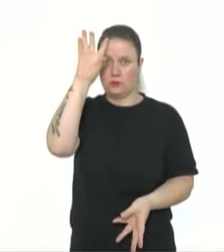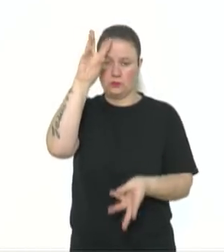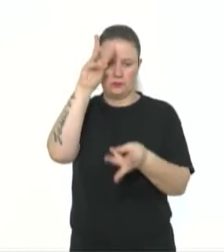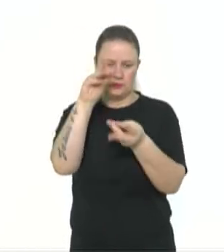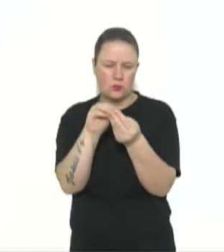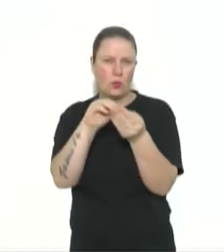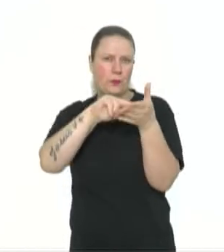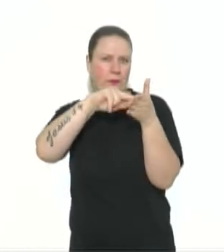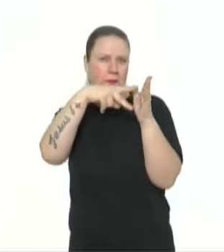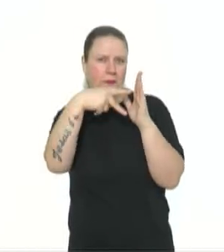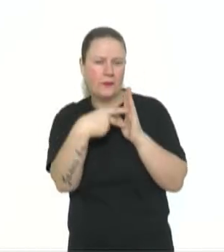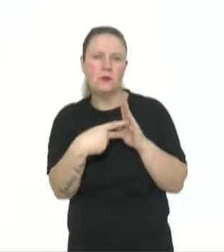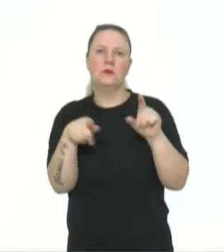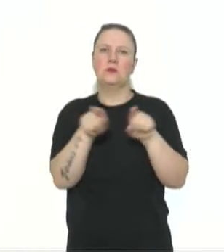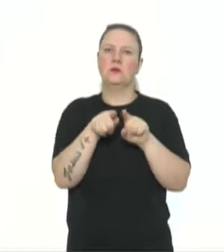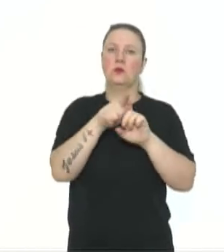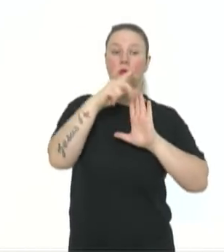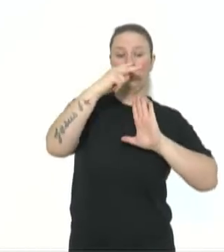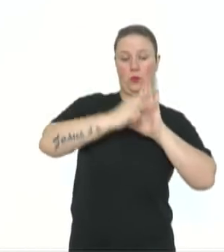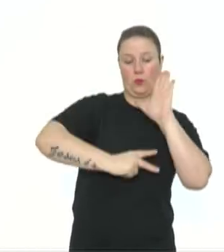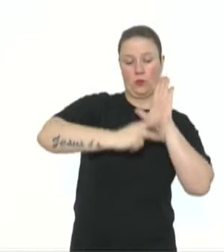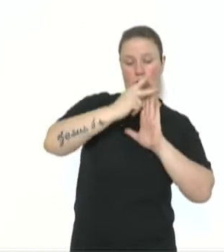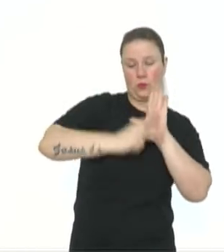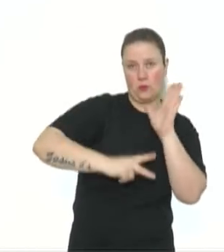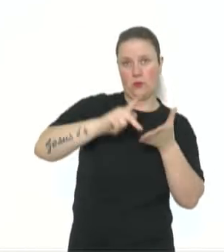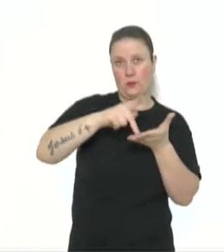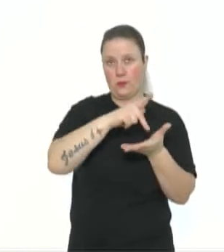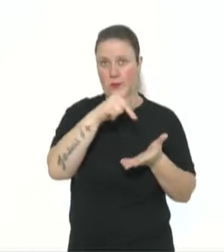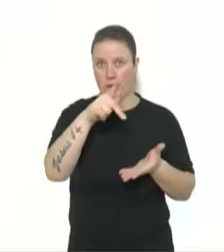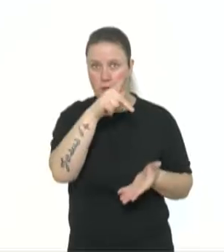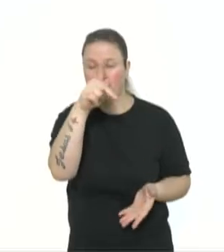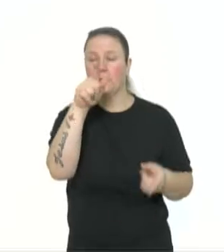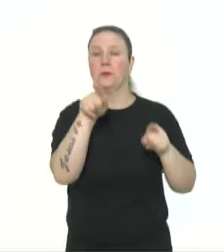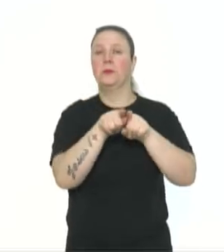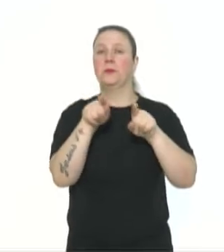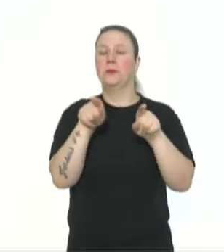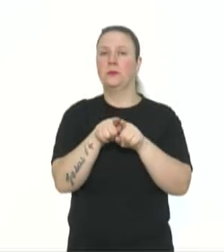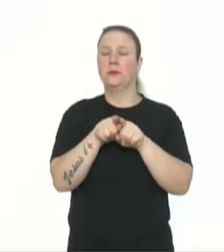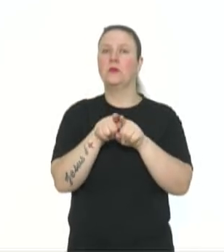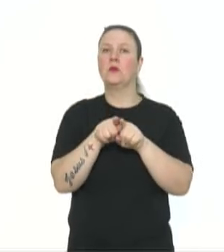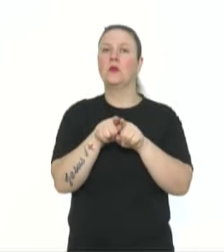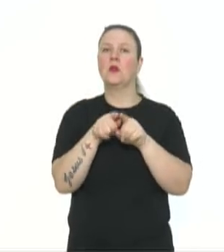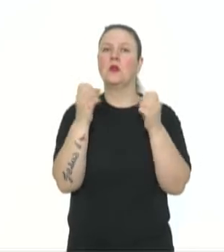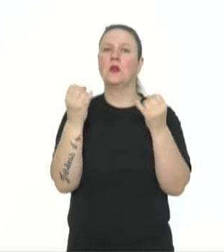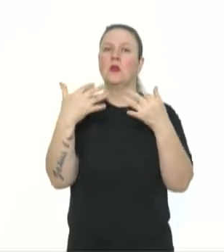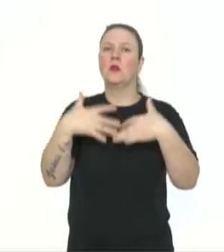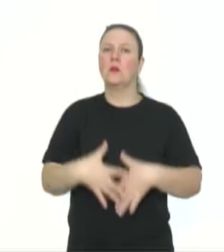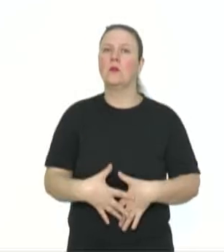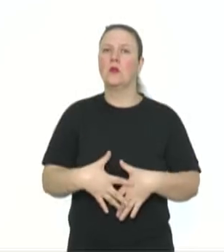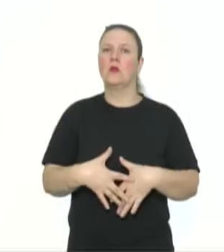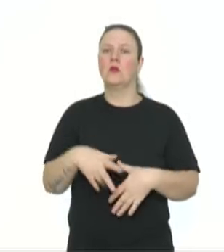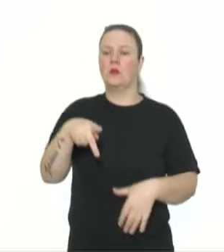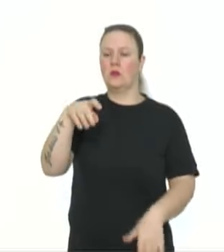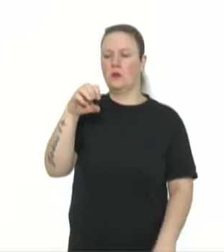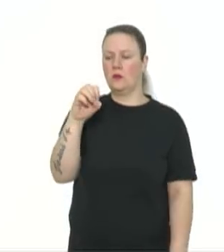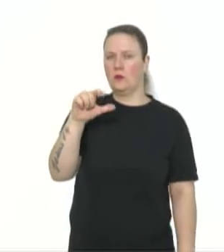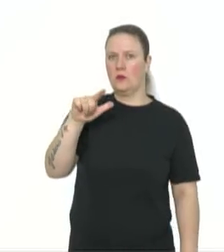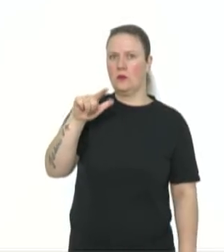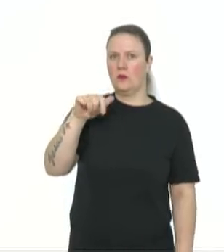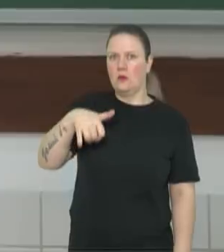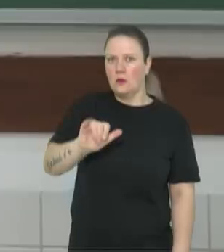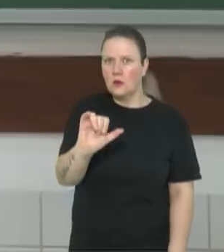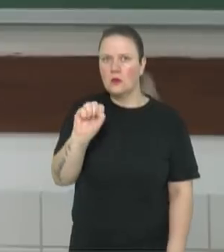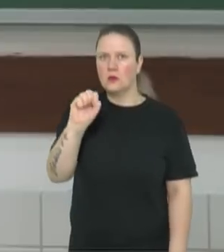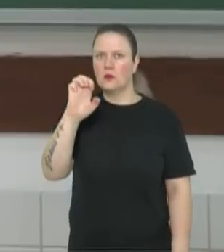seu significado, lemos um poema, né? E falamos sobre a polissemia, as palavrinhas que